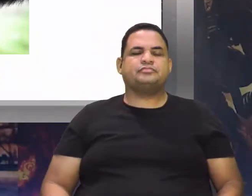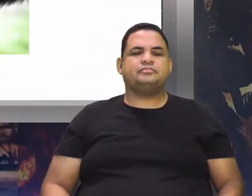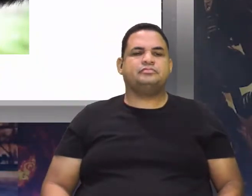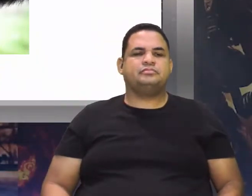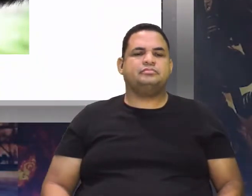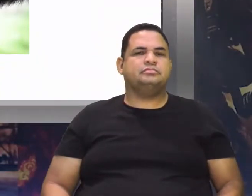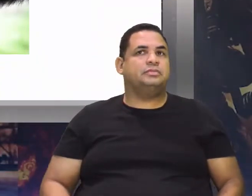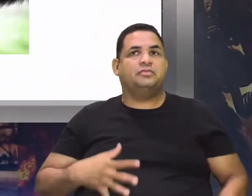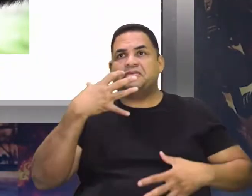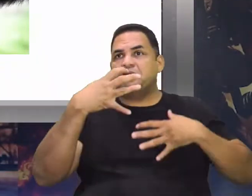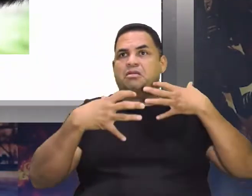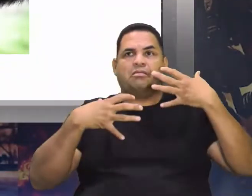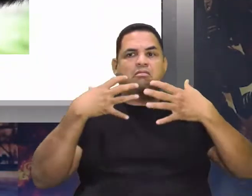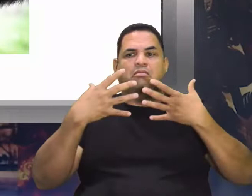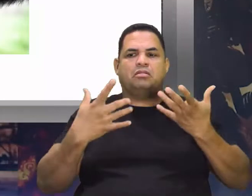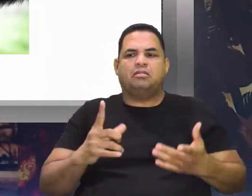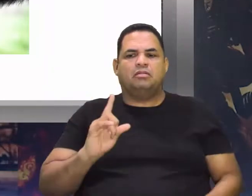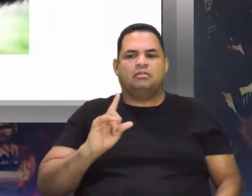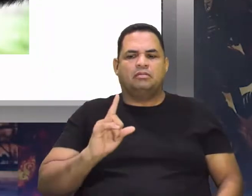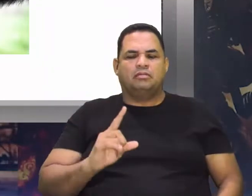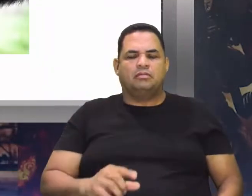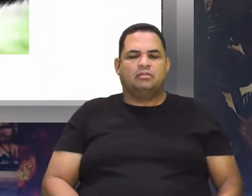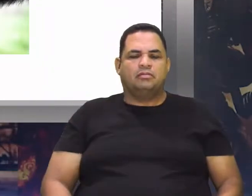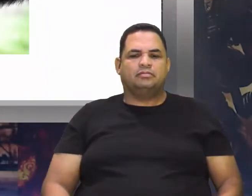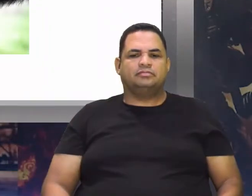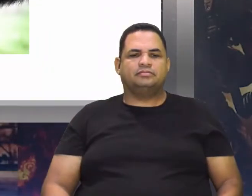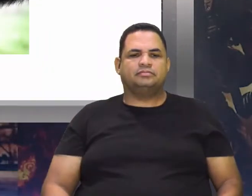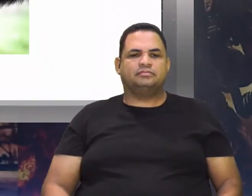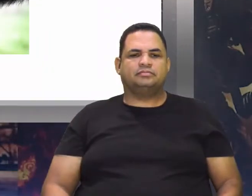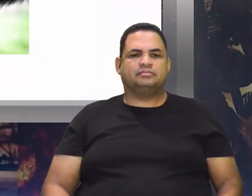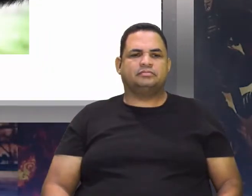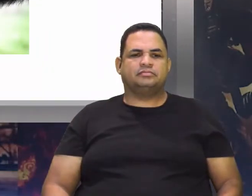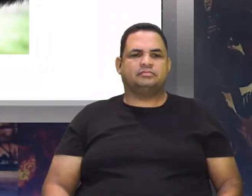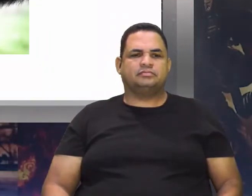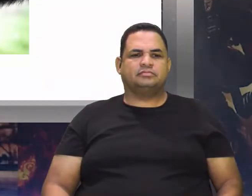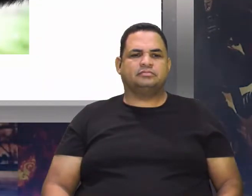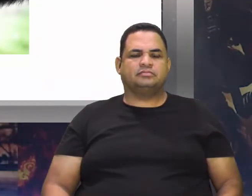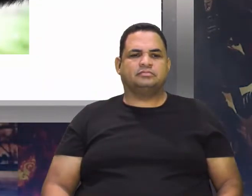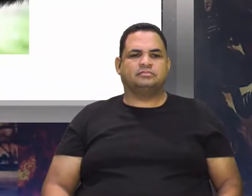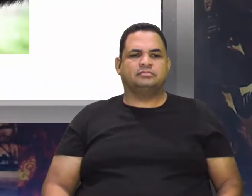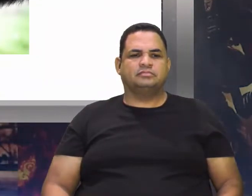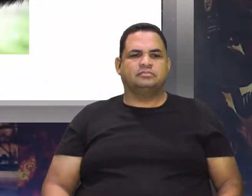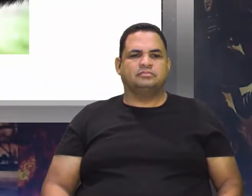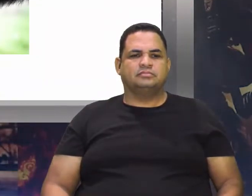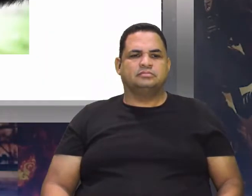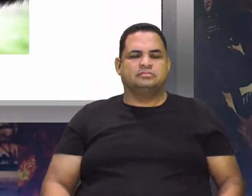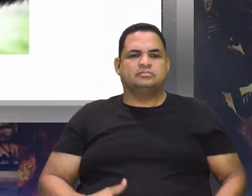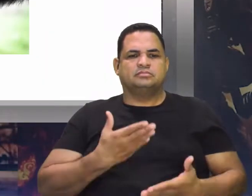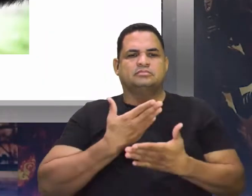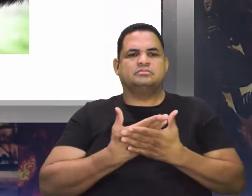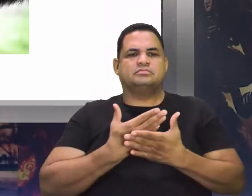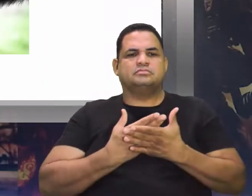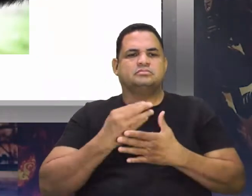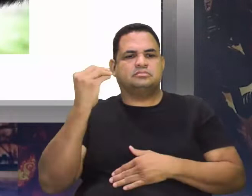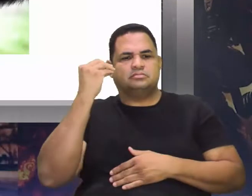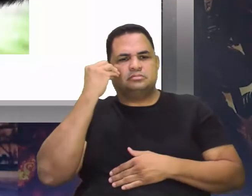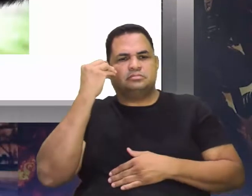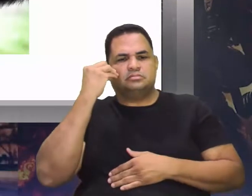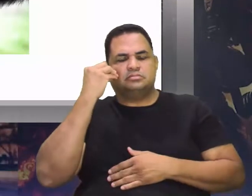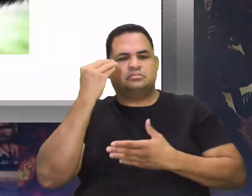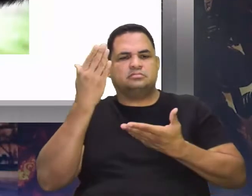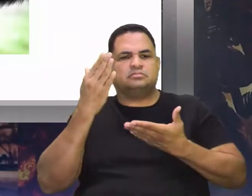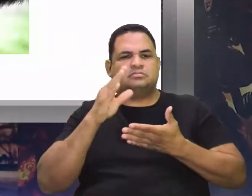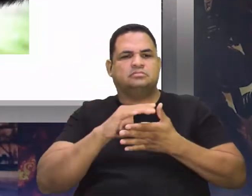Então não se assuste sobre isso aqui. Não se assuste sobre essa aula. Porque essa aula ela tenta fazer de